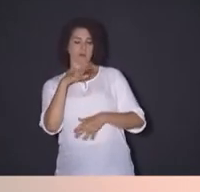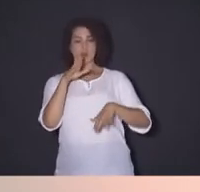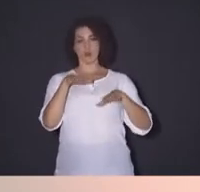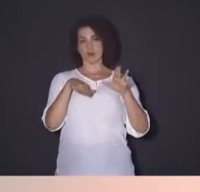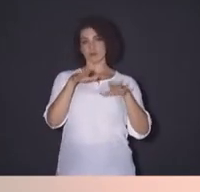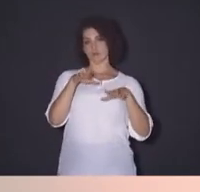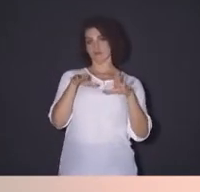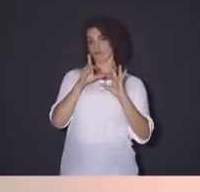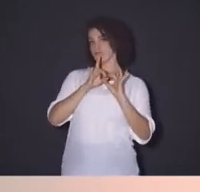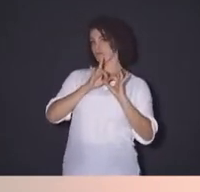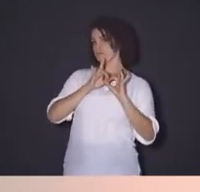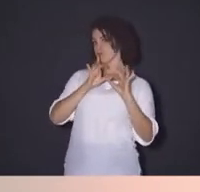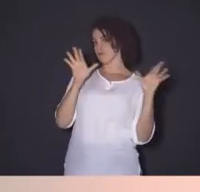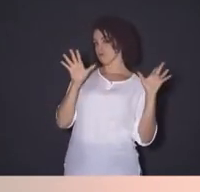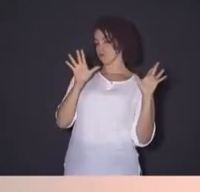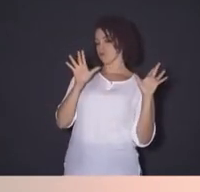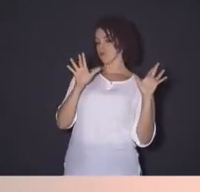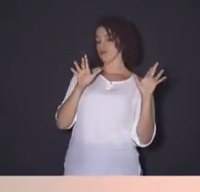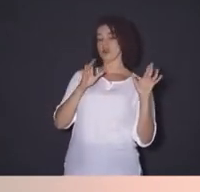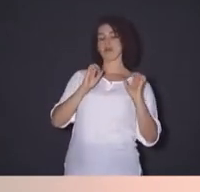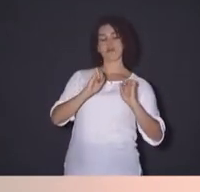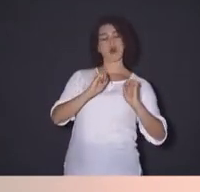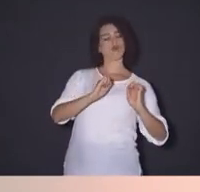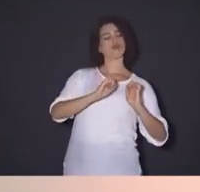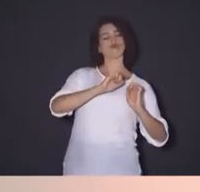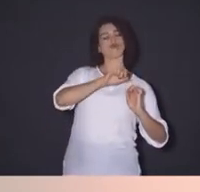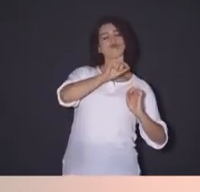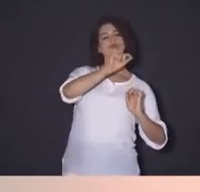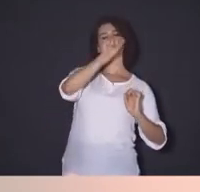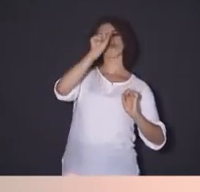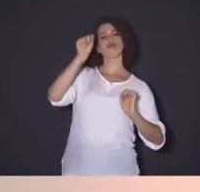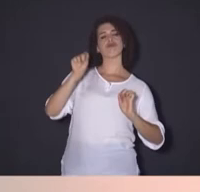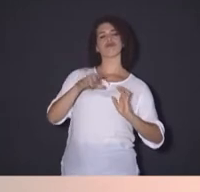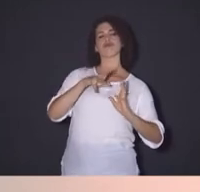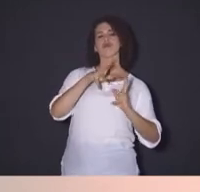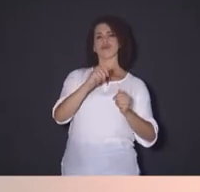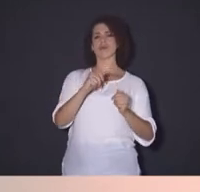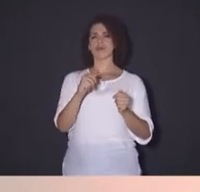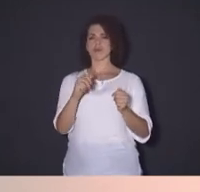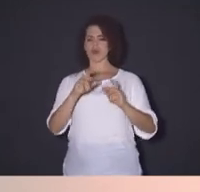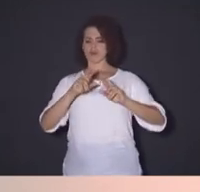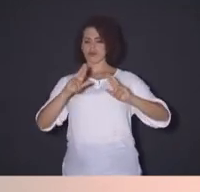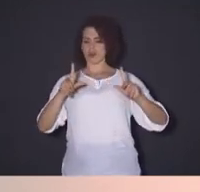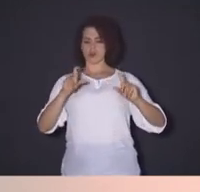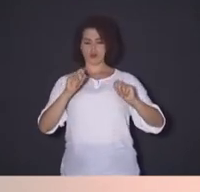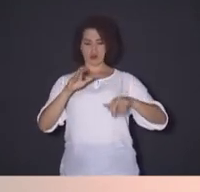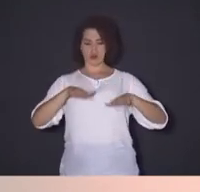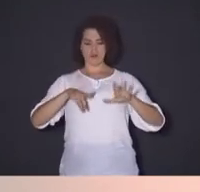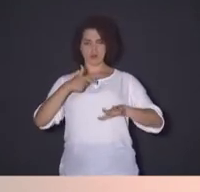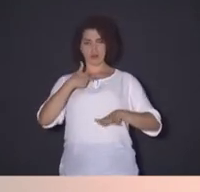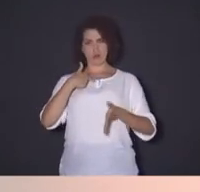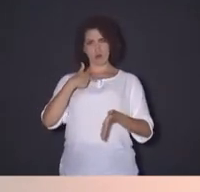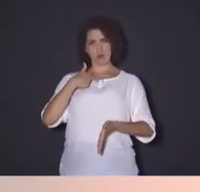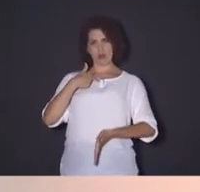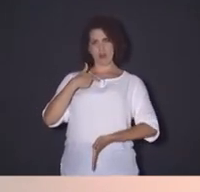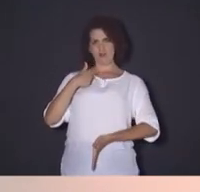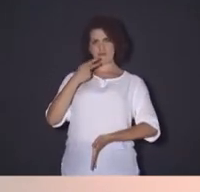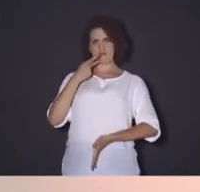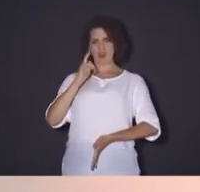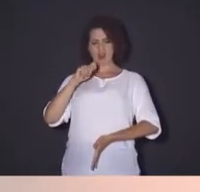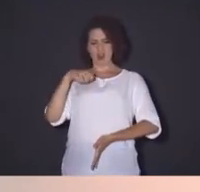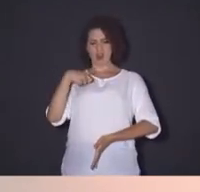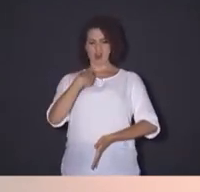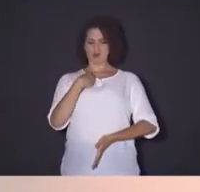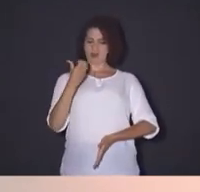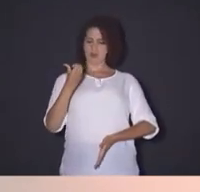mais independentes que correm o mundo afora. Eu percebo a diferença quando me visto de calça. Me chamam de